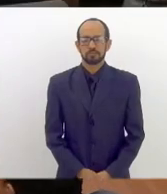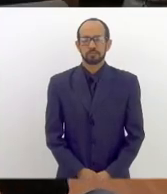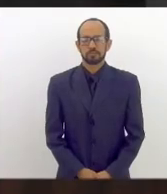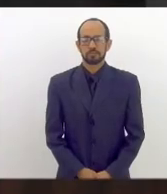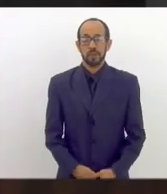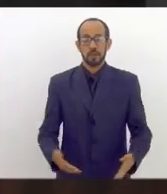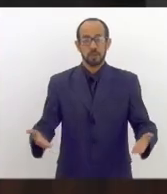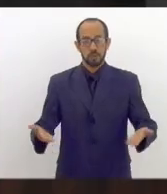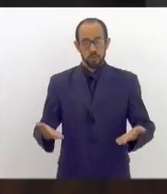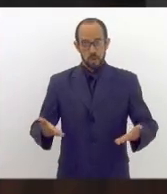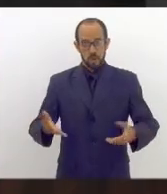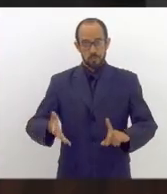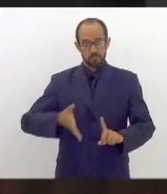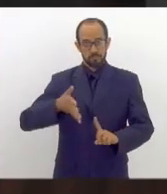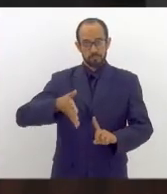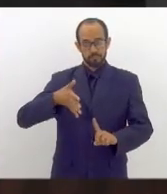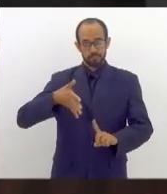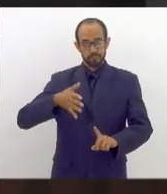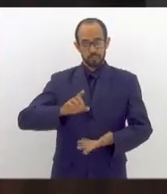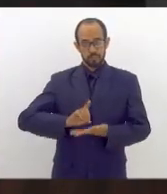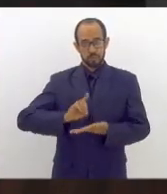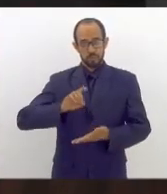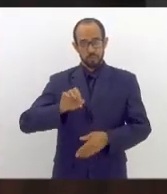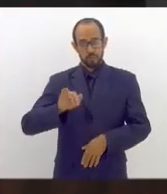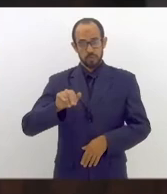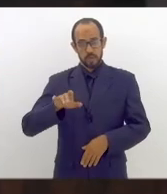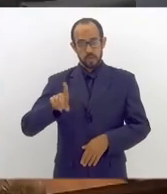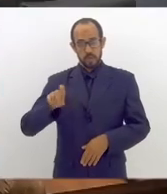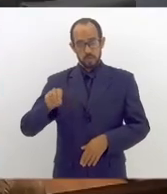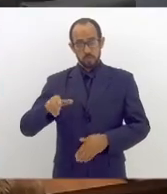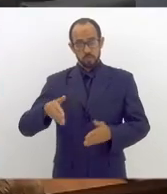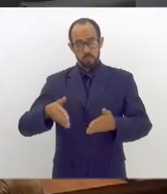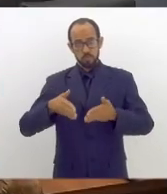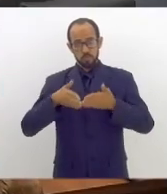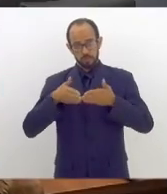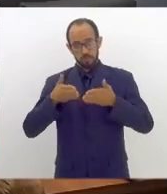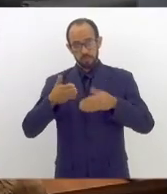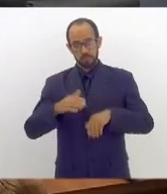Agora passo a palavra Doutor Fernando Antônio de Almeida por favor